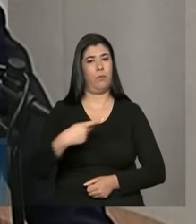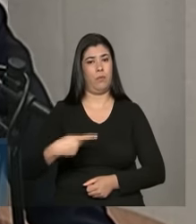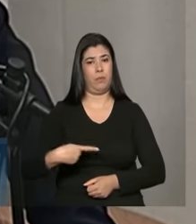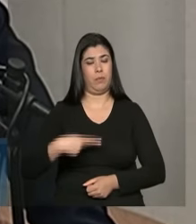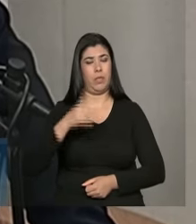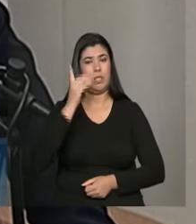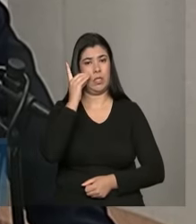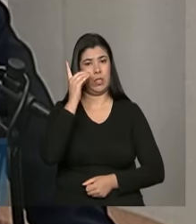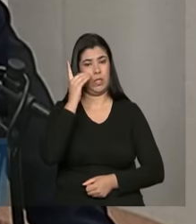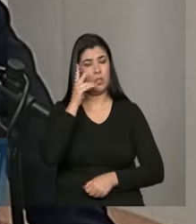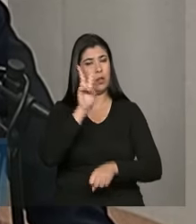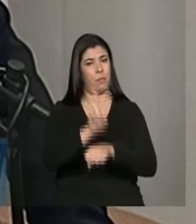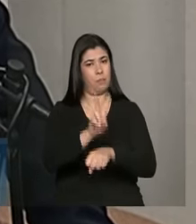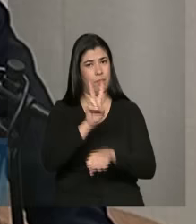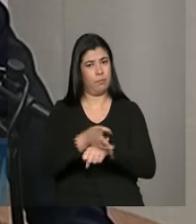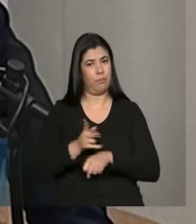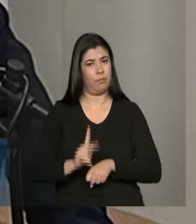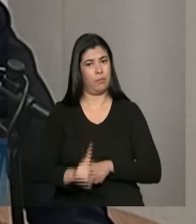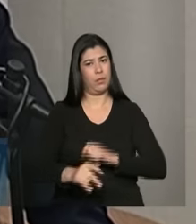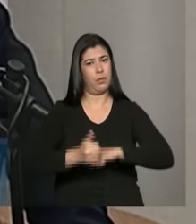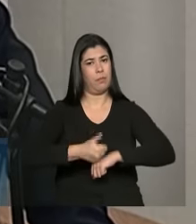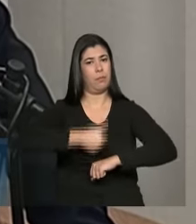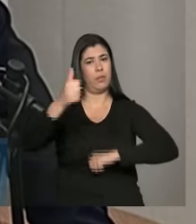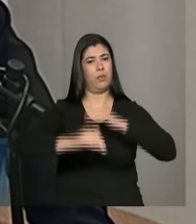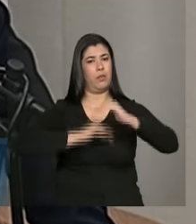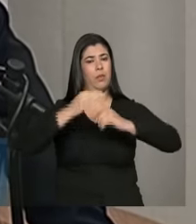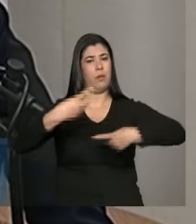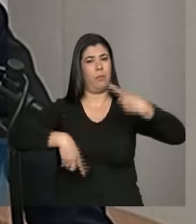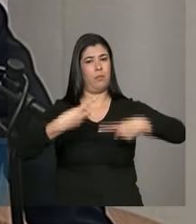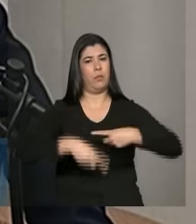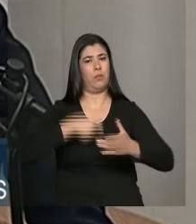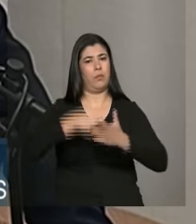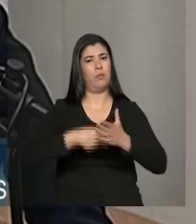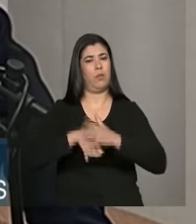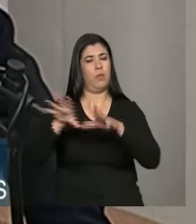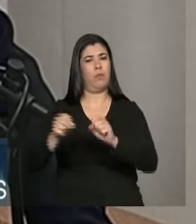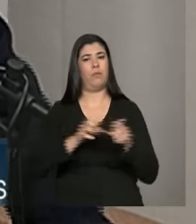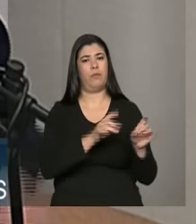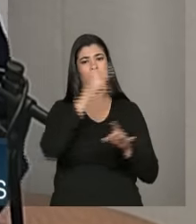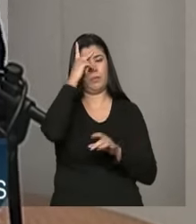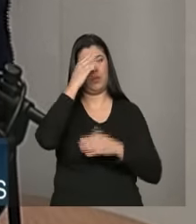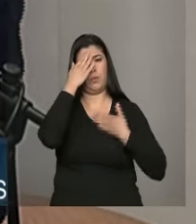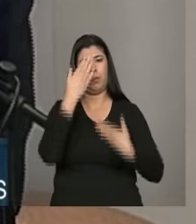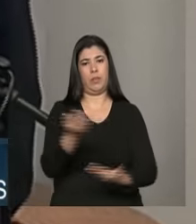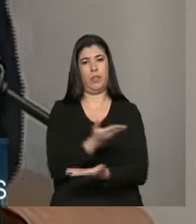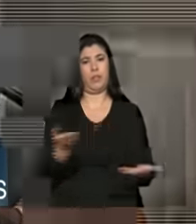aperfeiçoar essa política de enfrentamento ao tráfico de pessoas muito